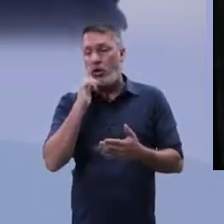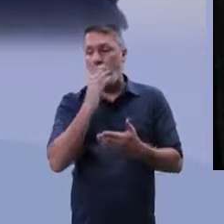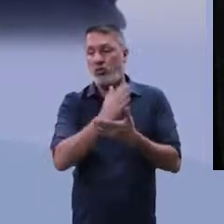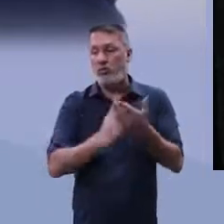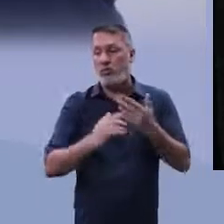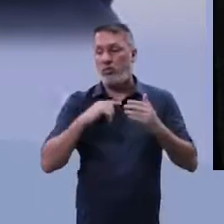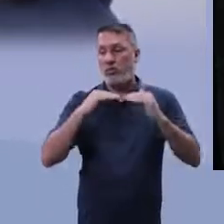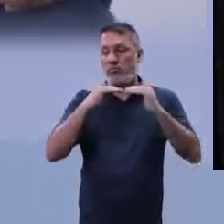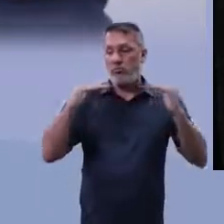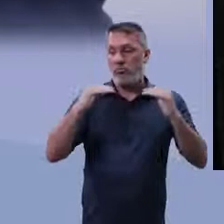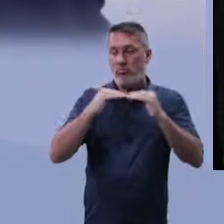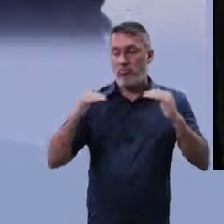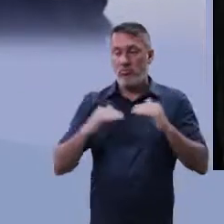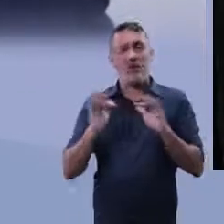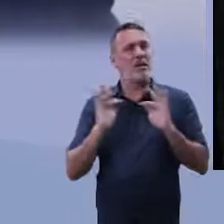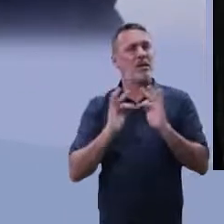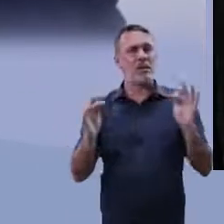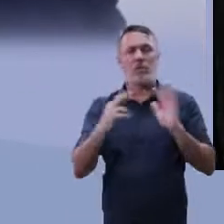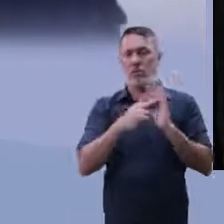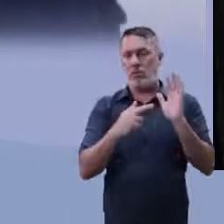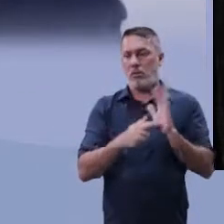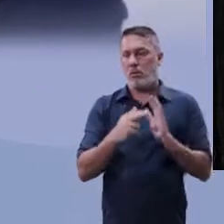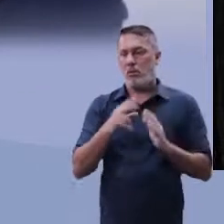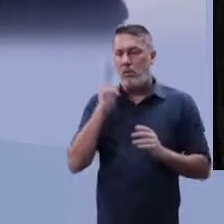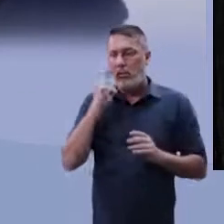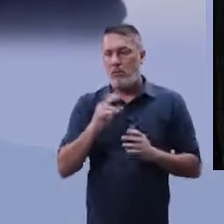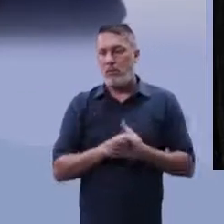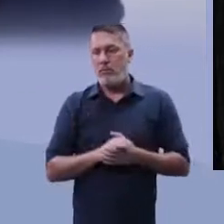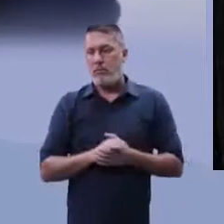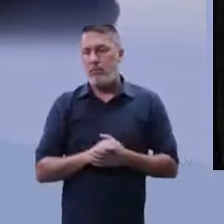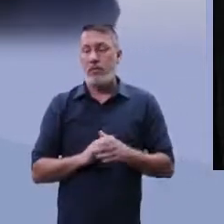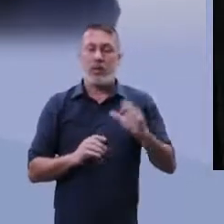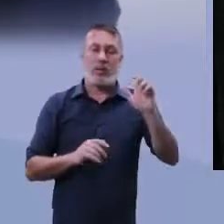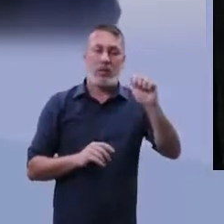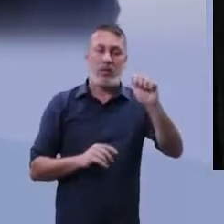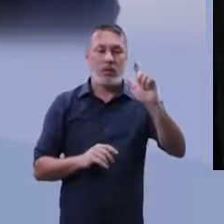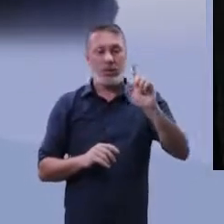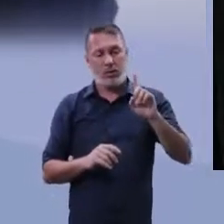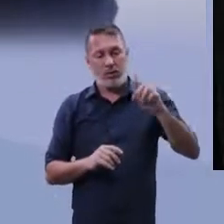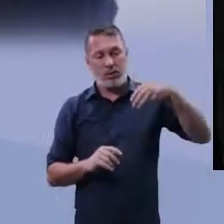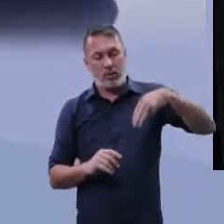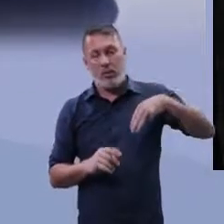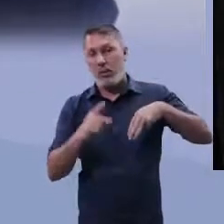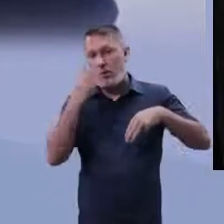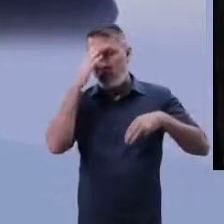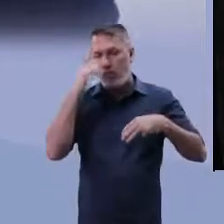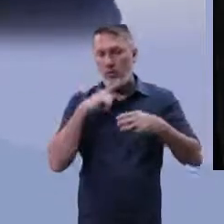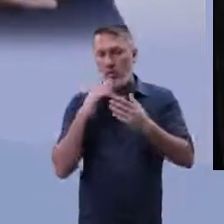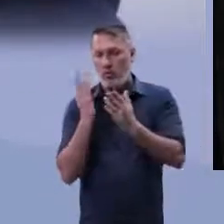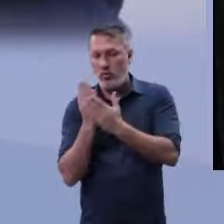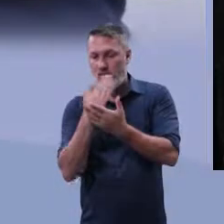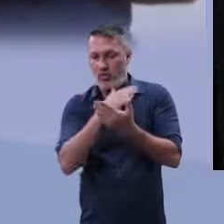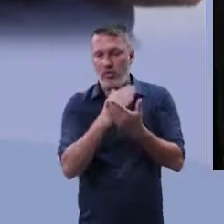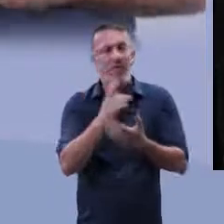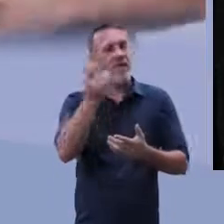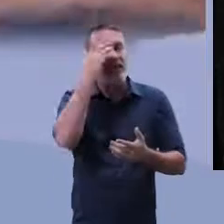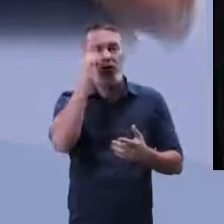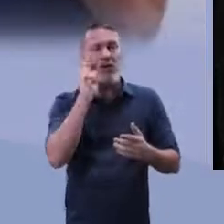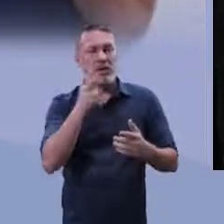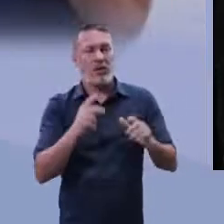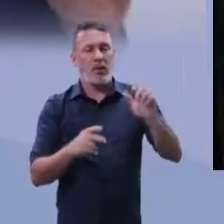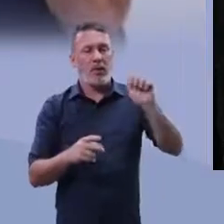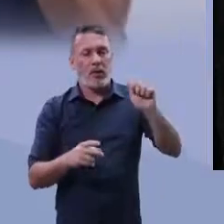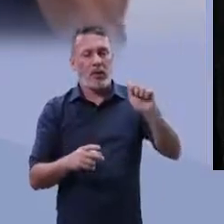ser diretamente proporcional, beleza? A regrinha é simples, ADM. Quando tiver divisão